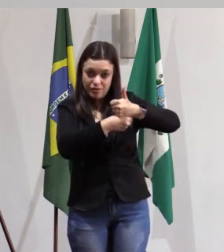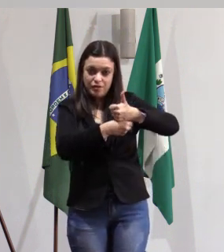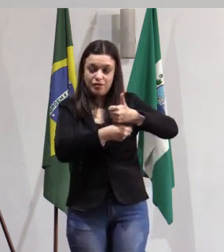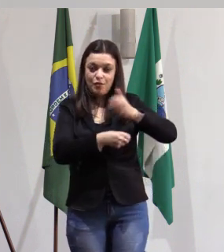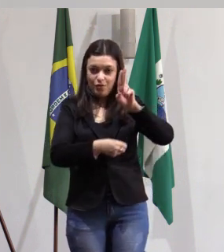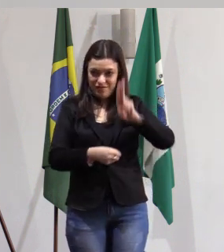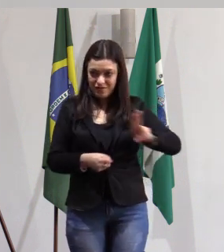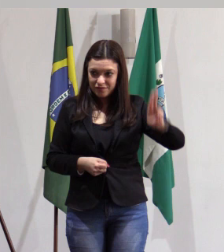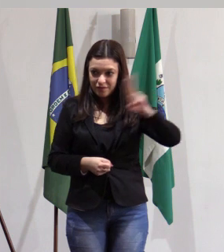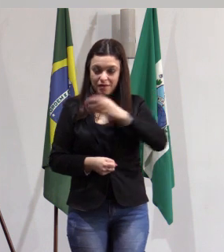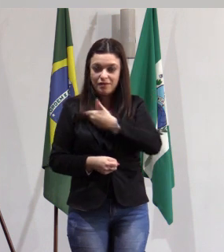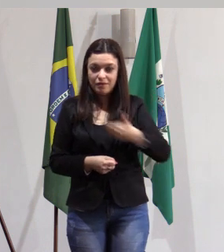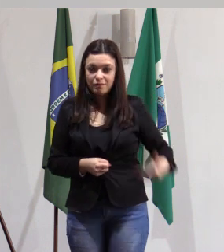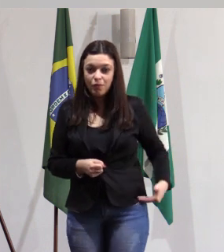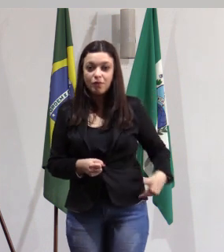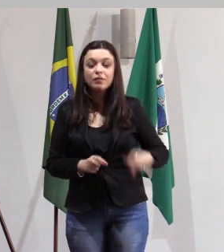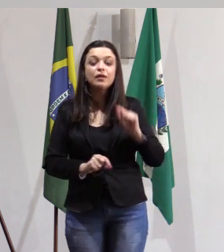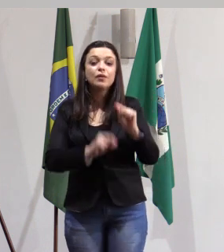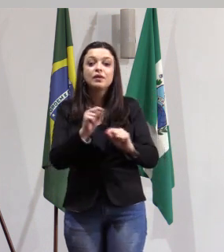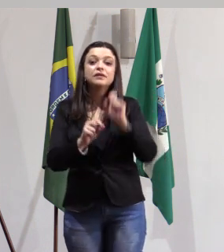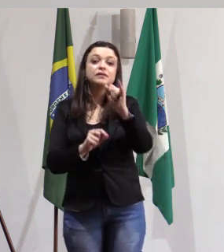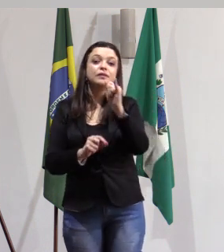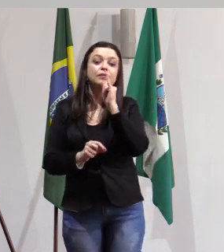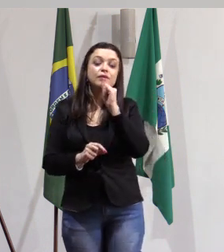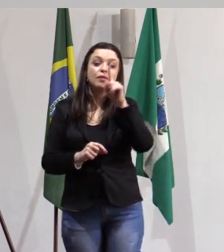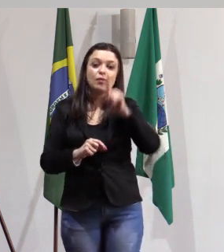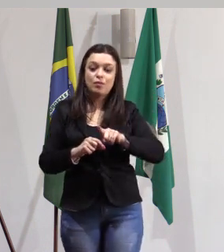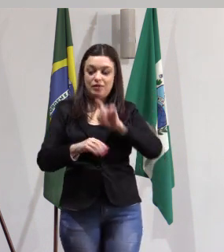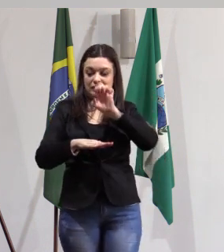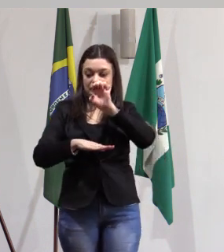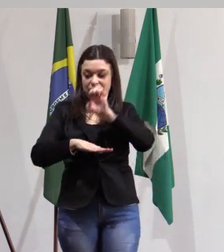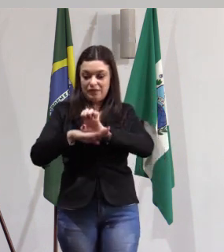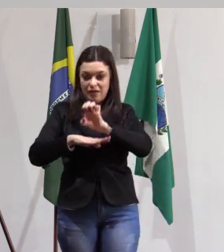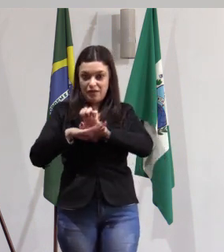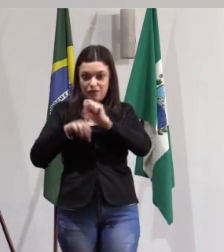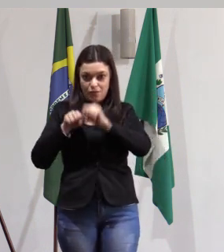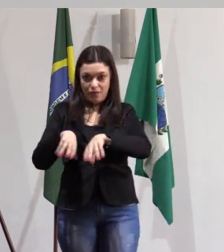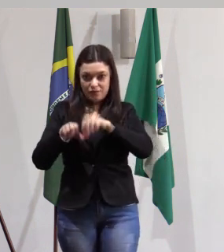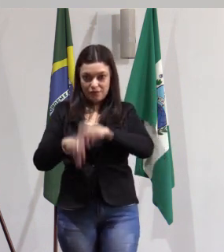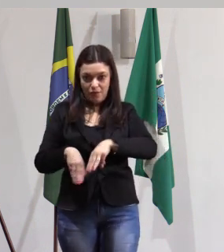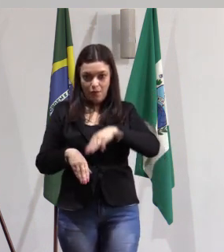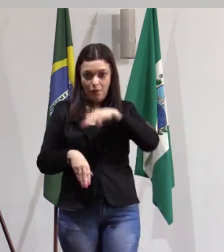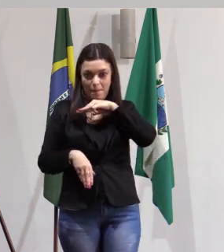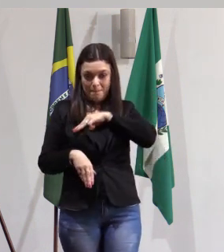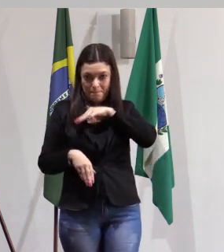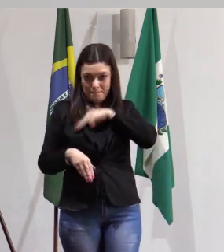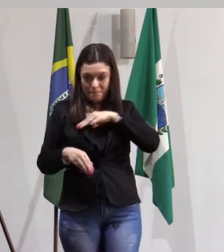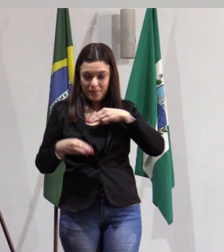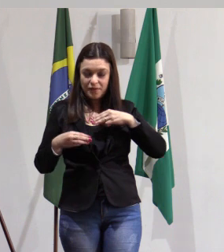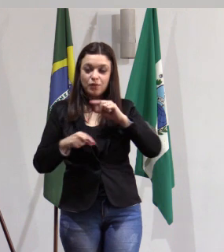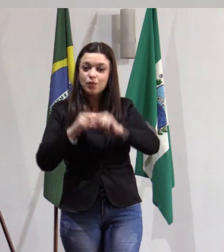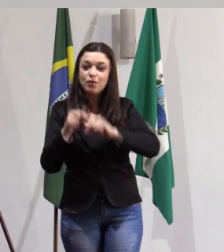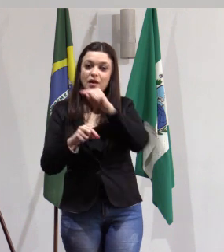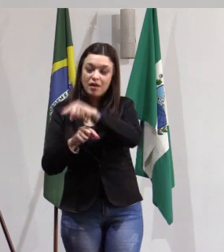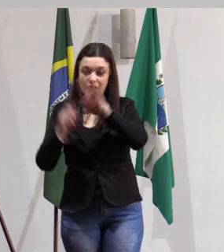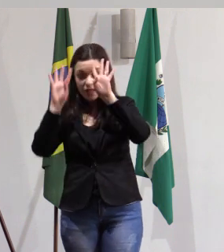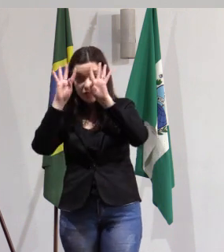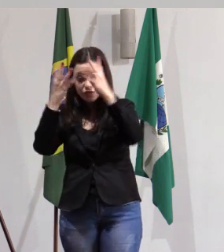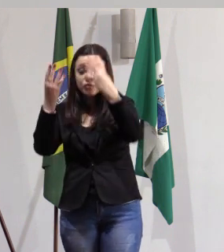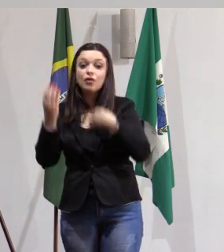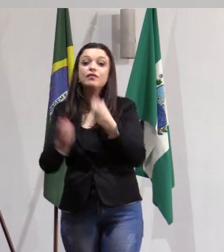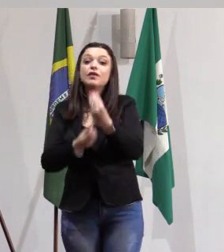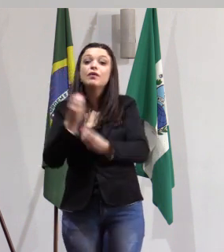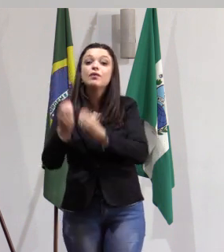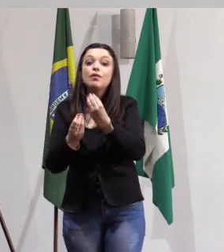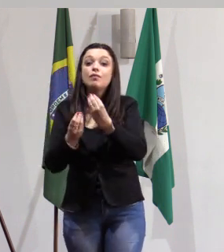se diz, por exemplo, que ato do ministro de Estado da Educação irá estabelecer metas e indicadores de governança para as